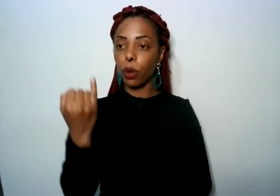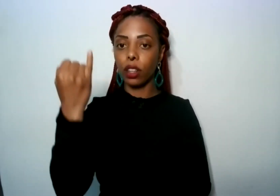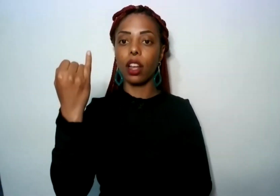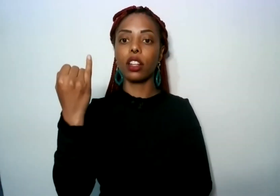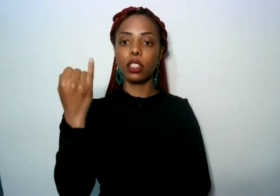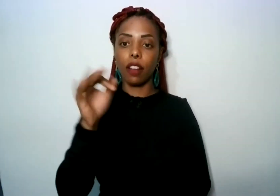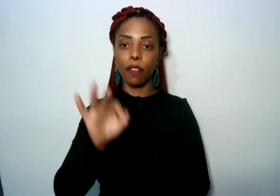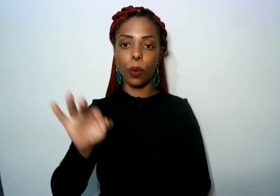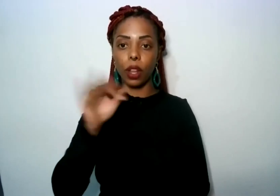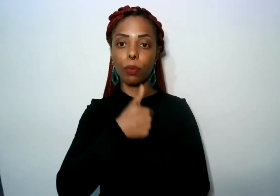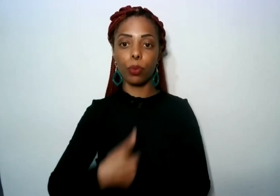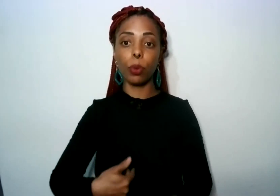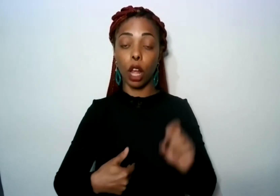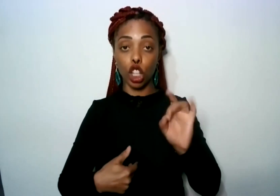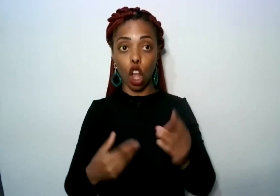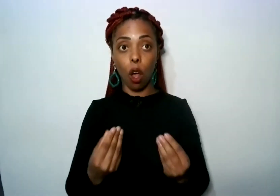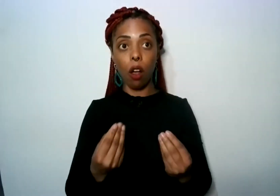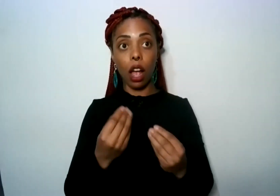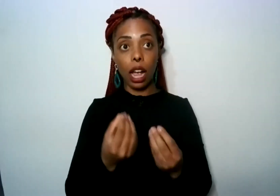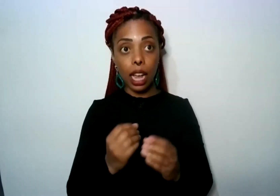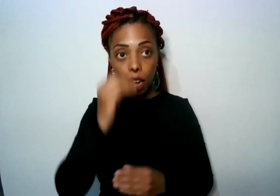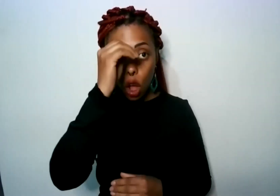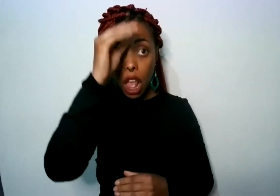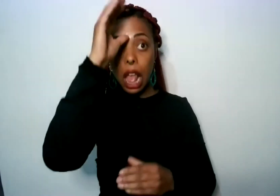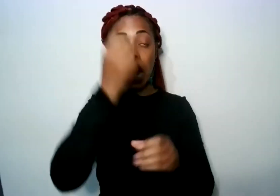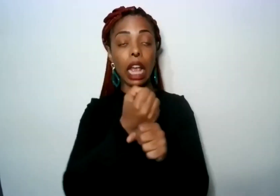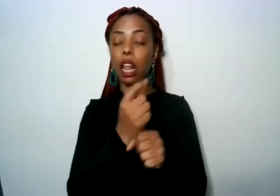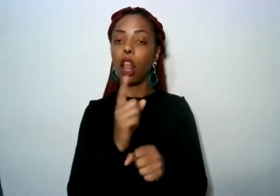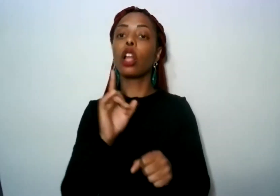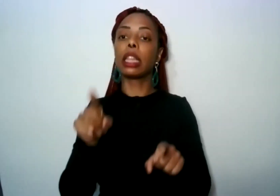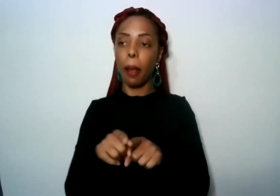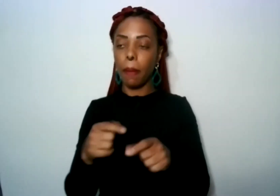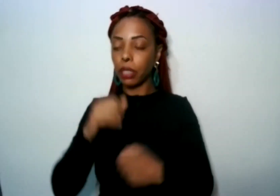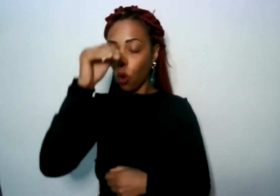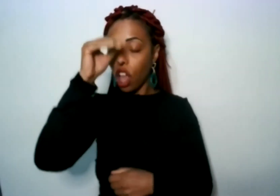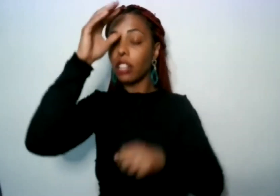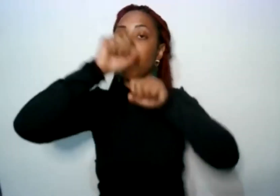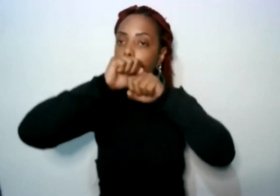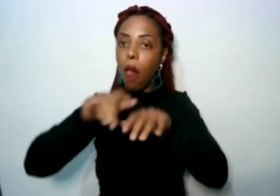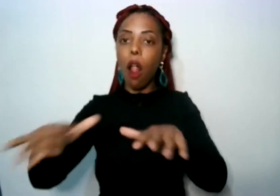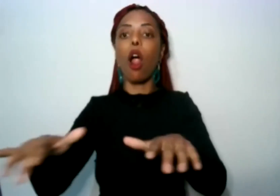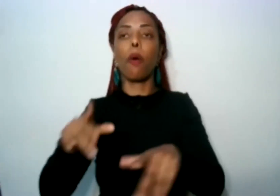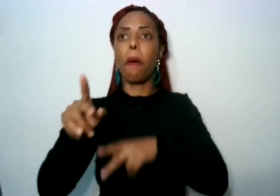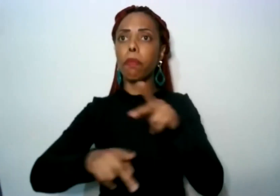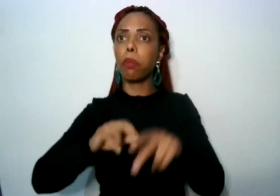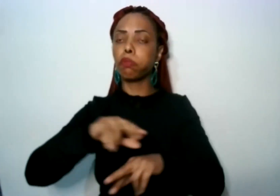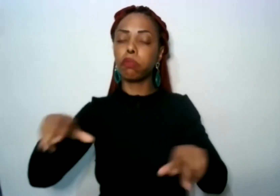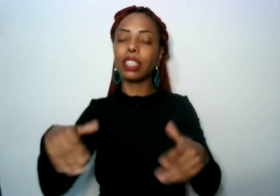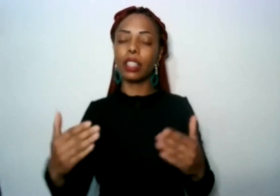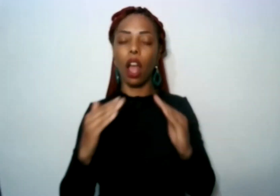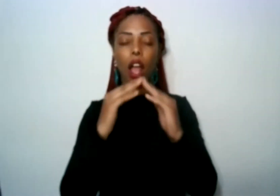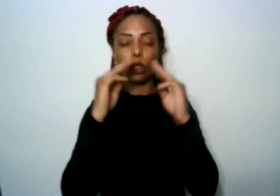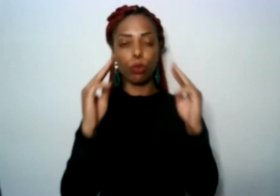só a produção do conhecimento mas também a difusão desse conhecimento junto a públicos amplos e que a Casa Museu Emma Klabin